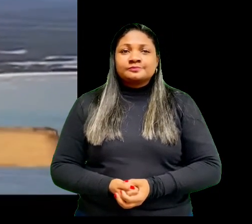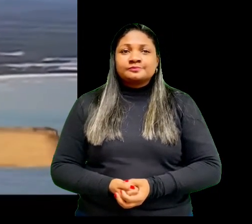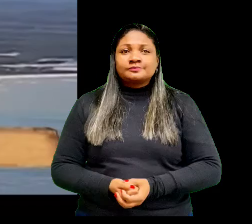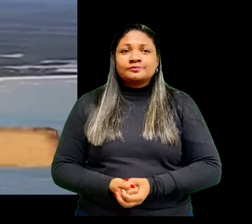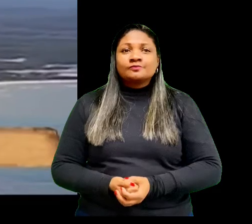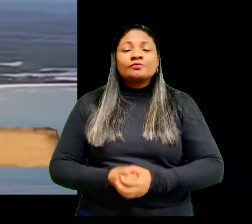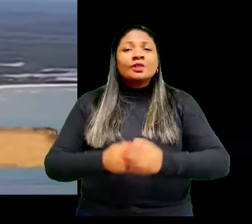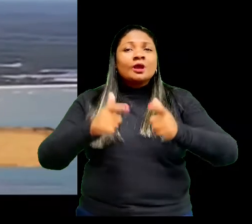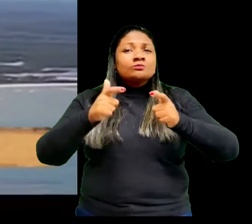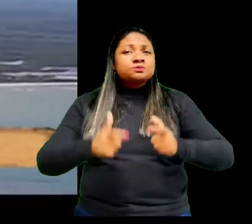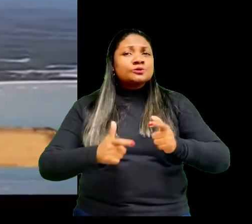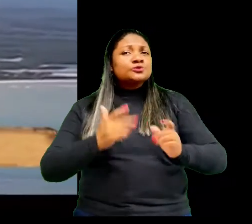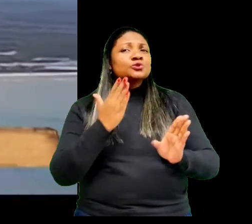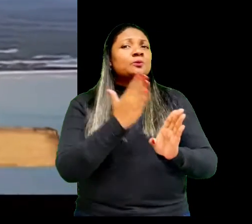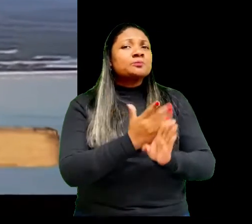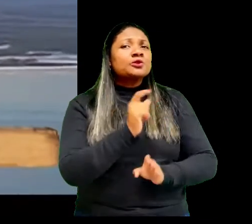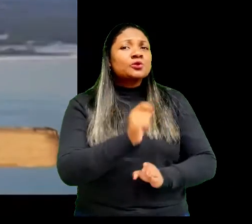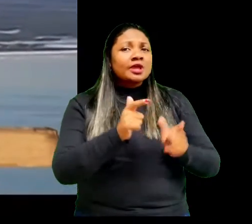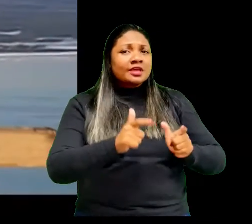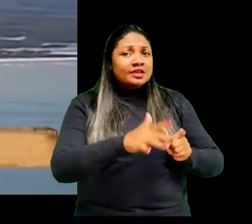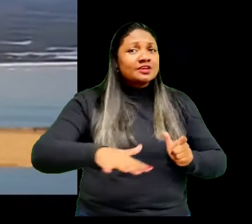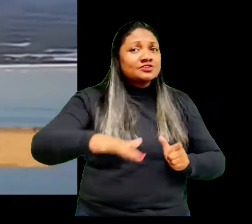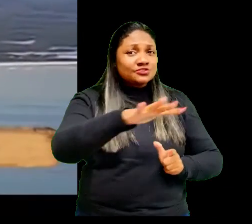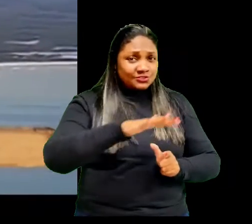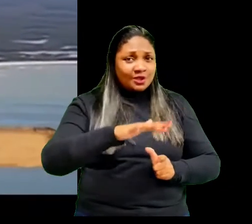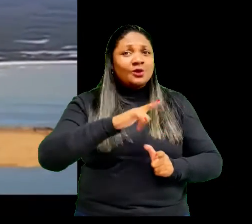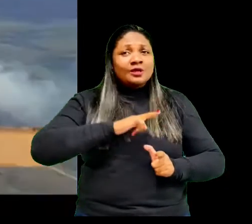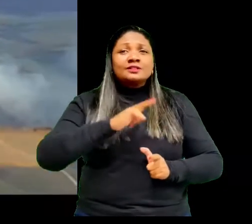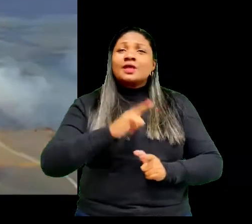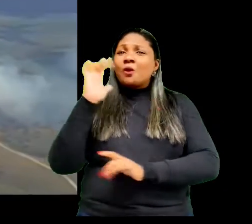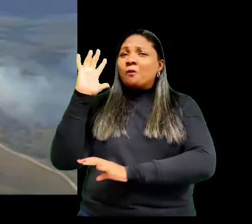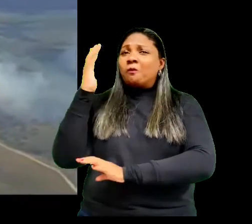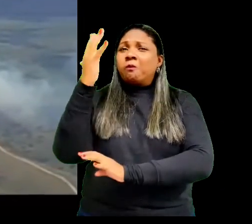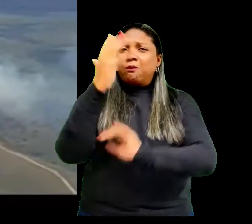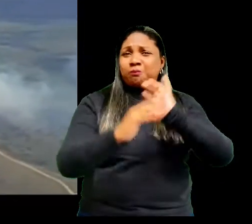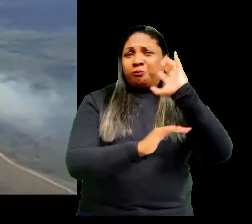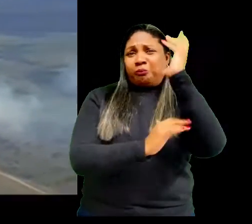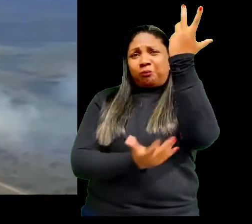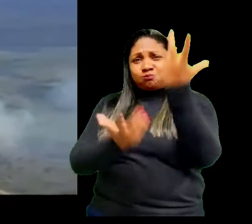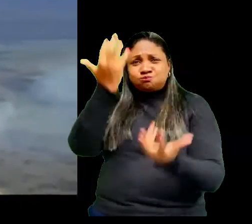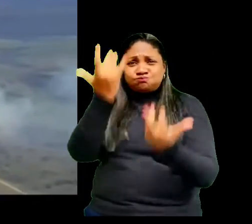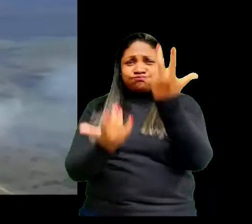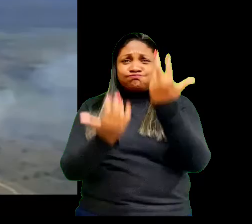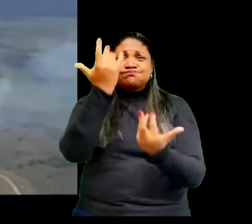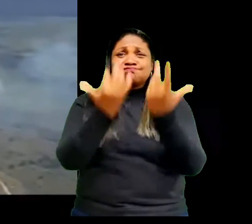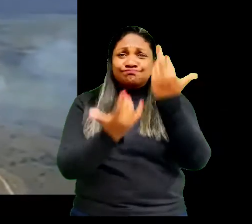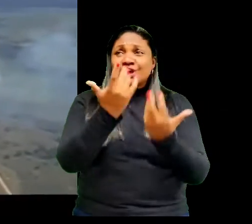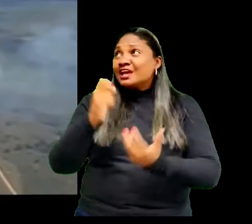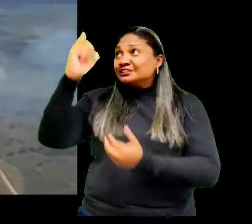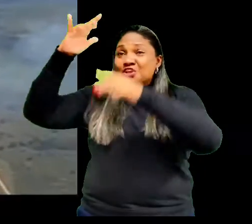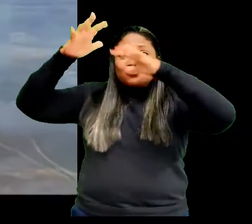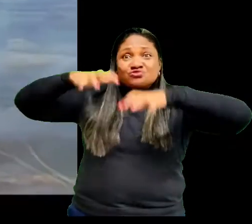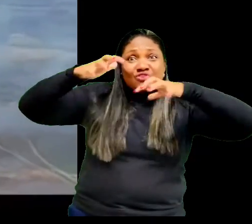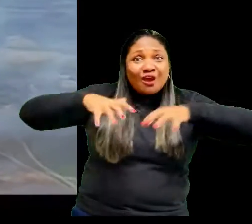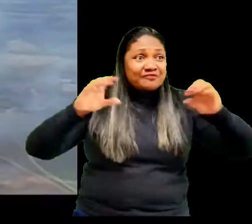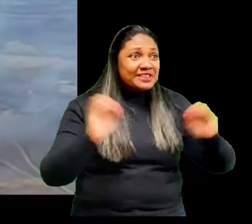O lugar exato do descobrimento, a região fica quase toda coberta pela fumaça das queimadas, principalmente quando não